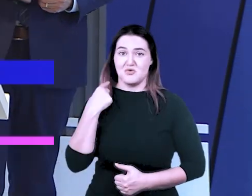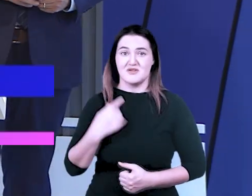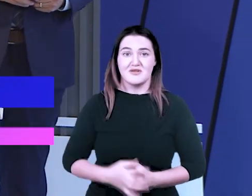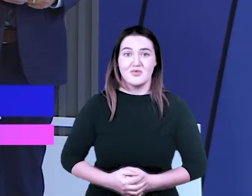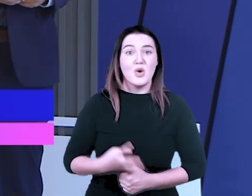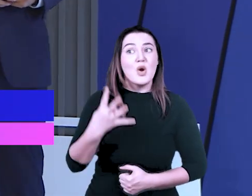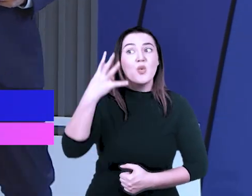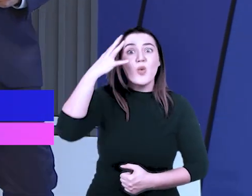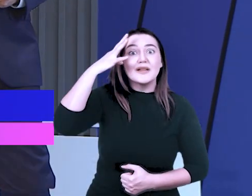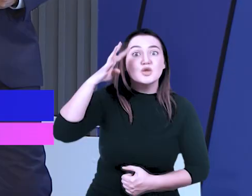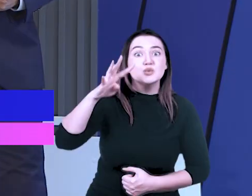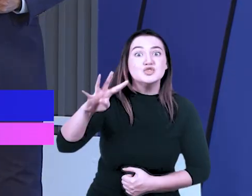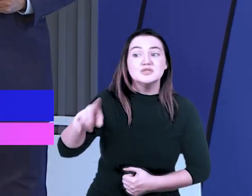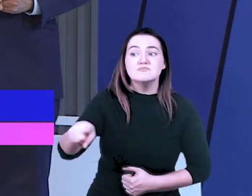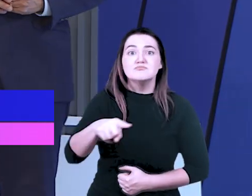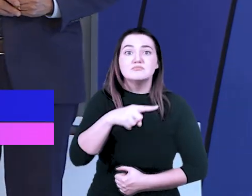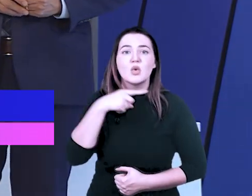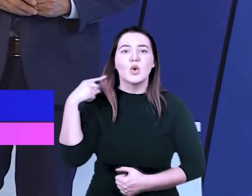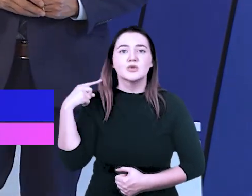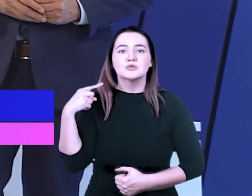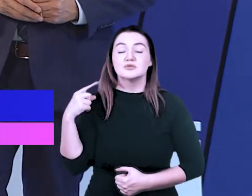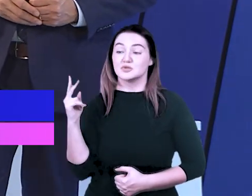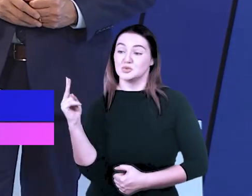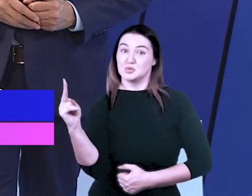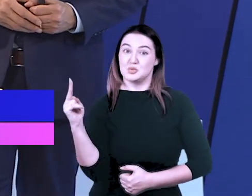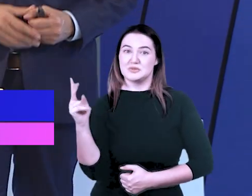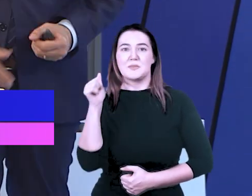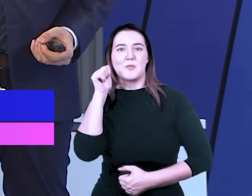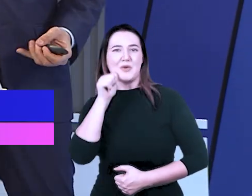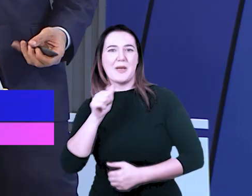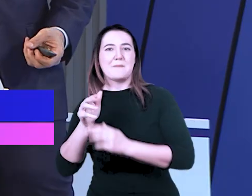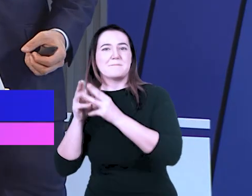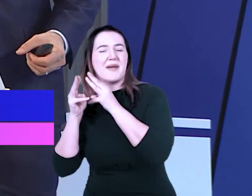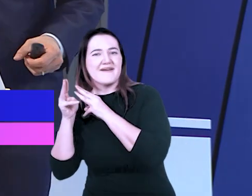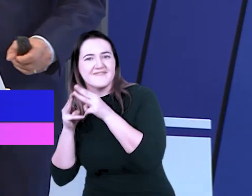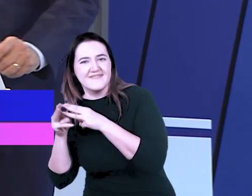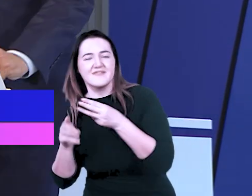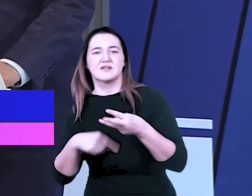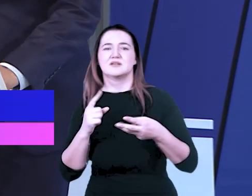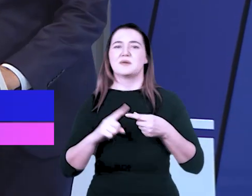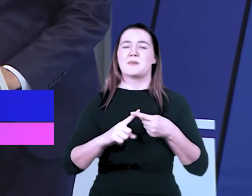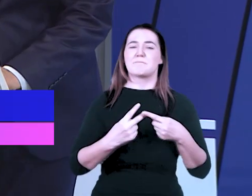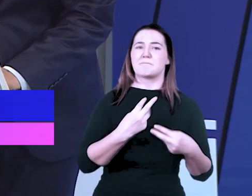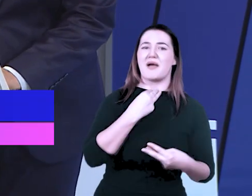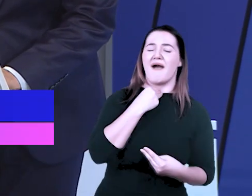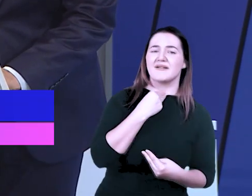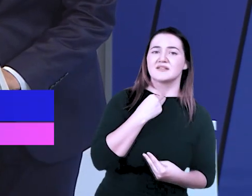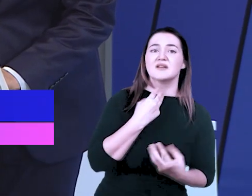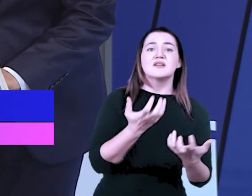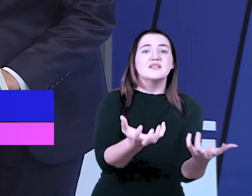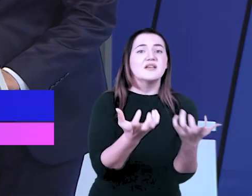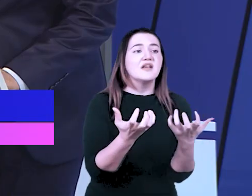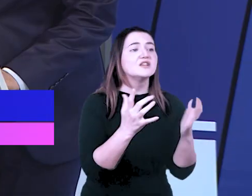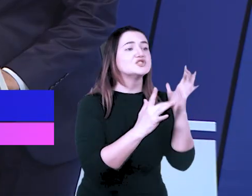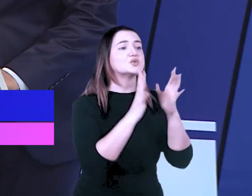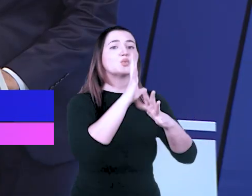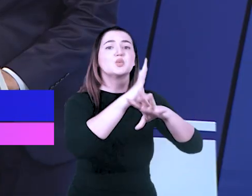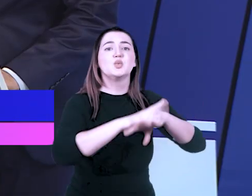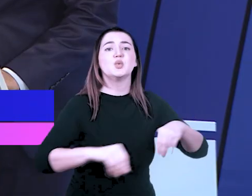Maria e Marta esperavam uma cura, mas Jesus tinha algo muito maior do que a